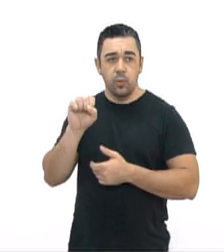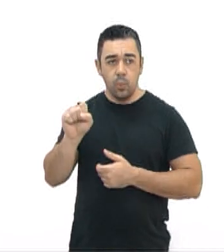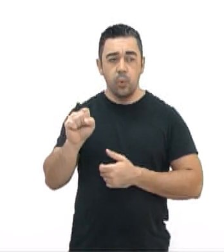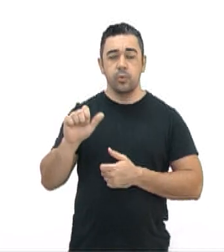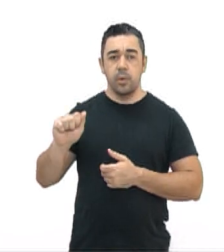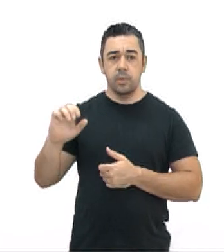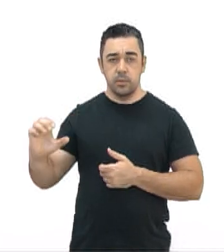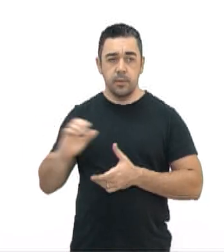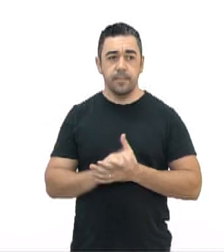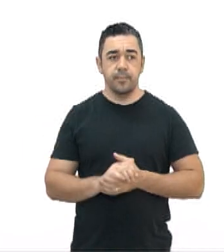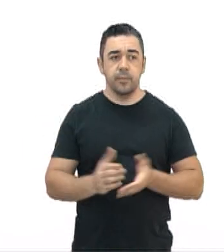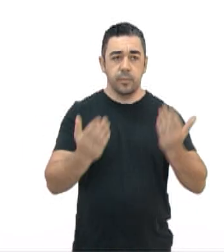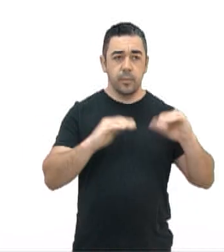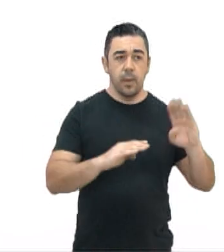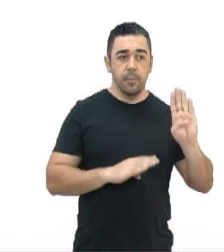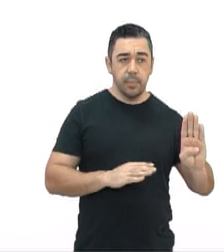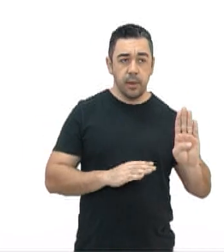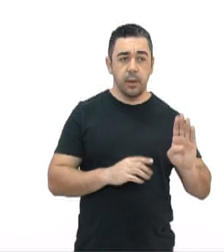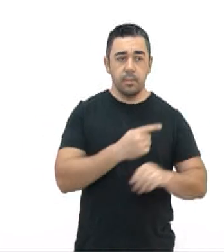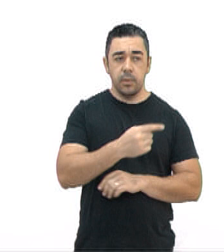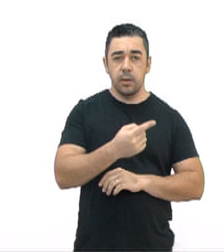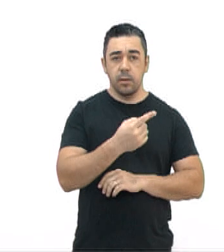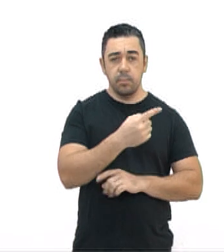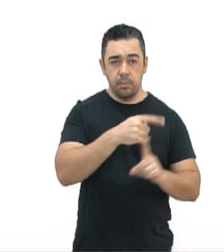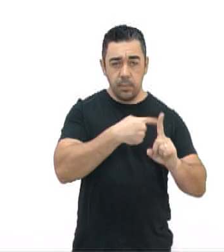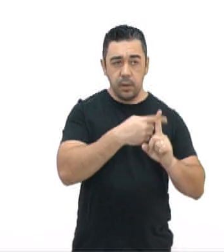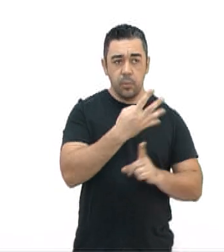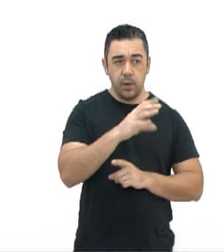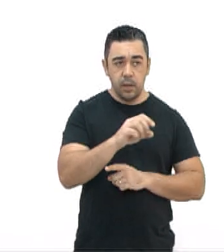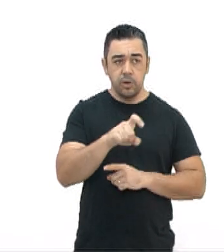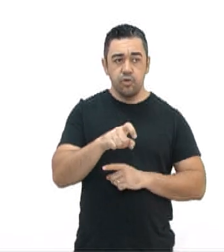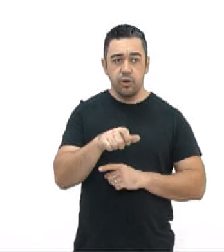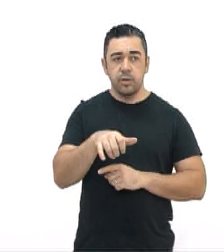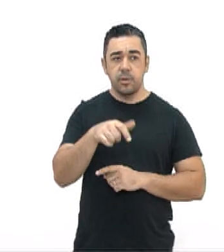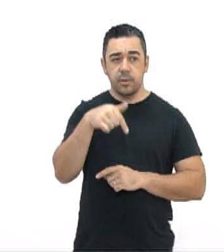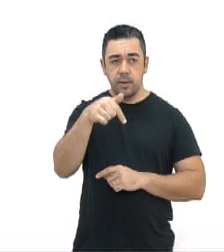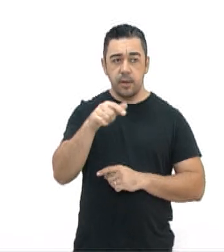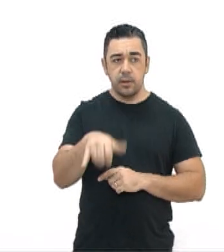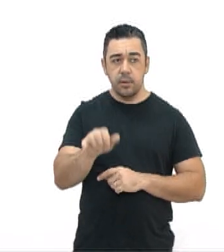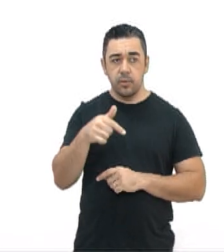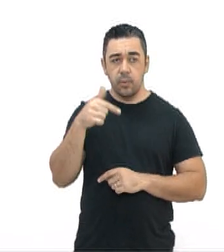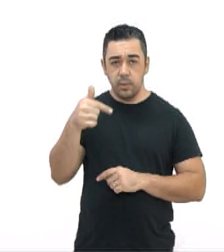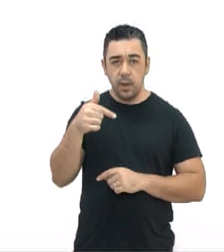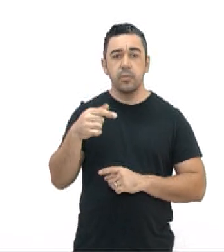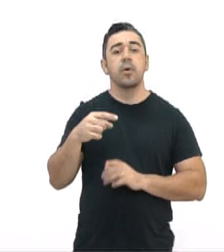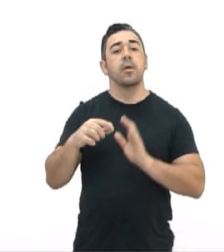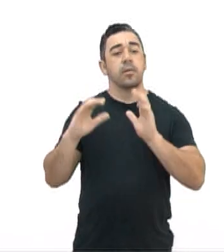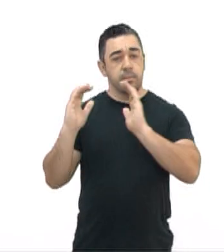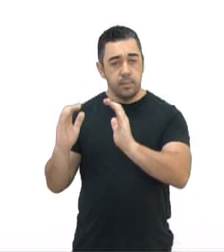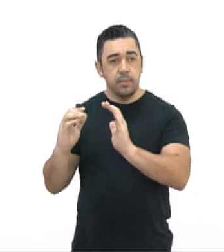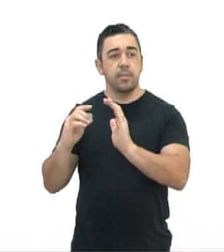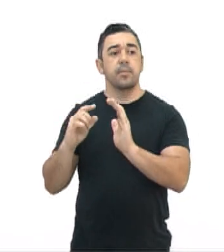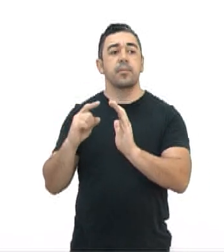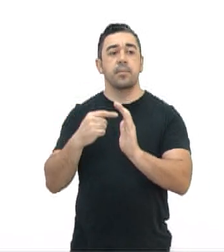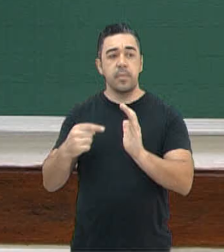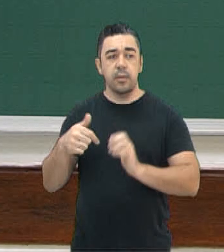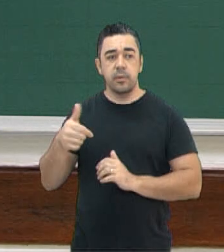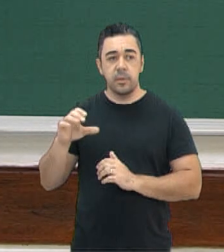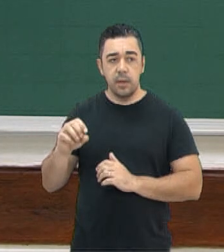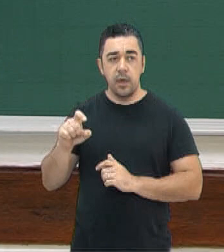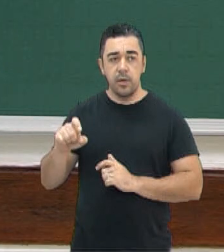na sétima y ao quadrado divididos por menos 10x na quarta y ao quadrado. O que eu tenho que tomar cuidado aqui? Com